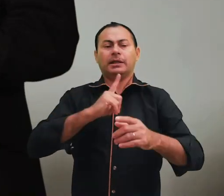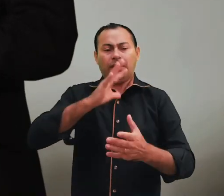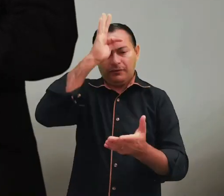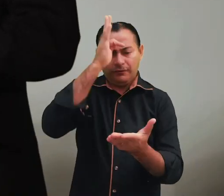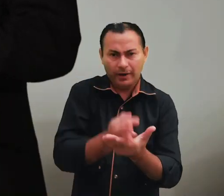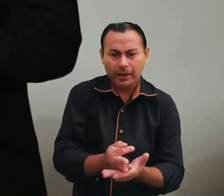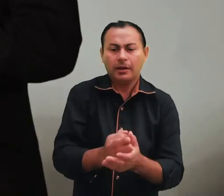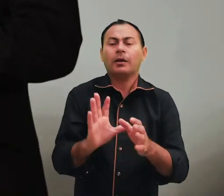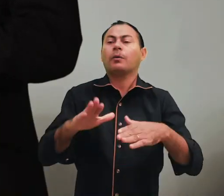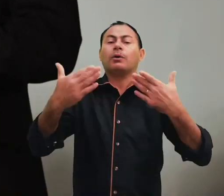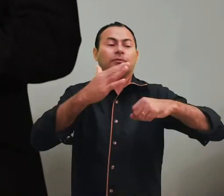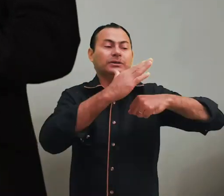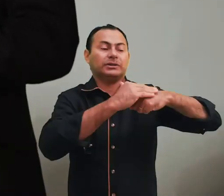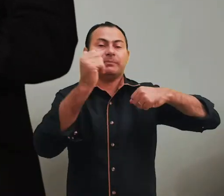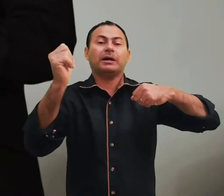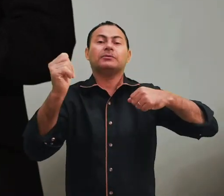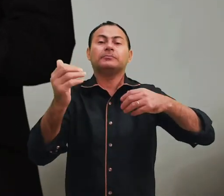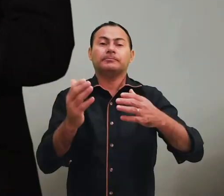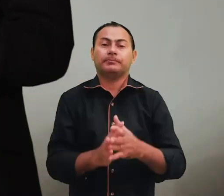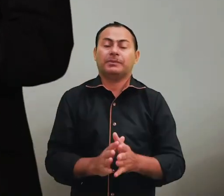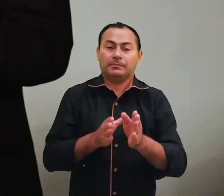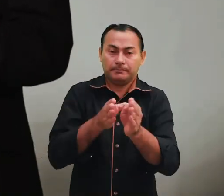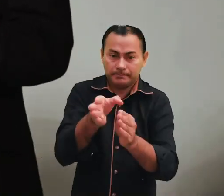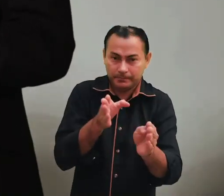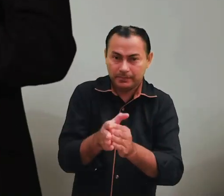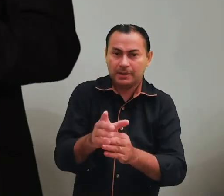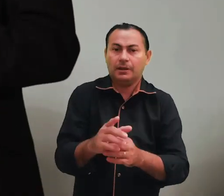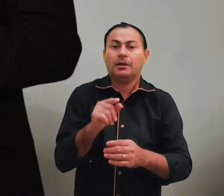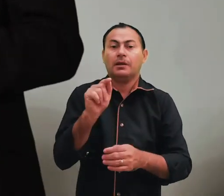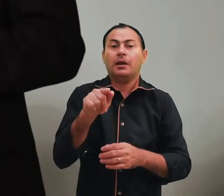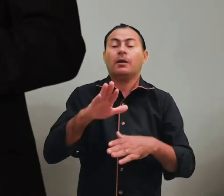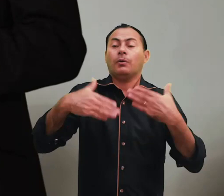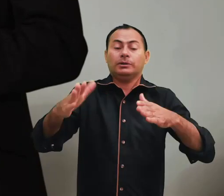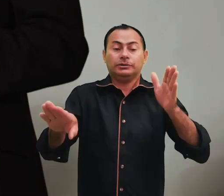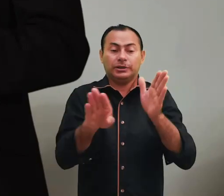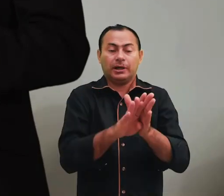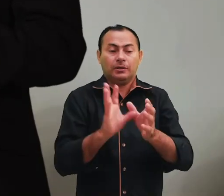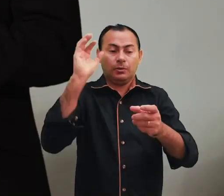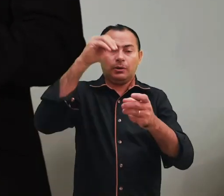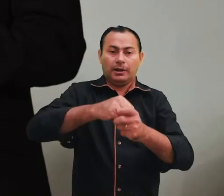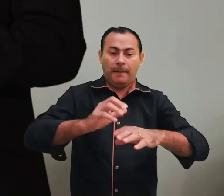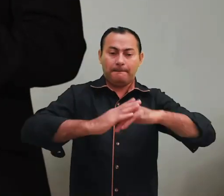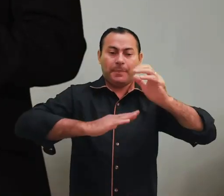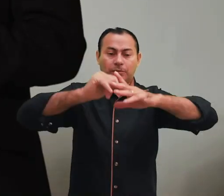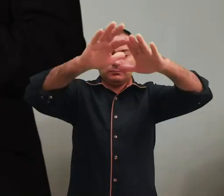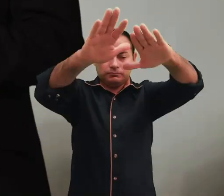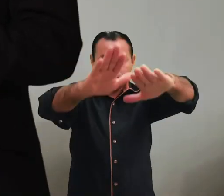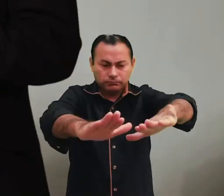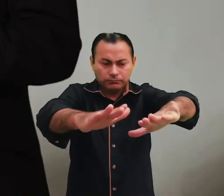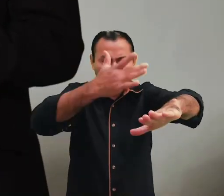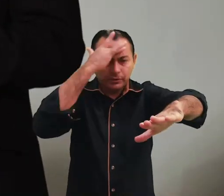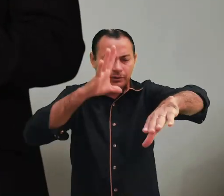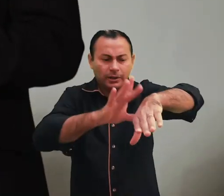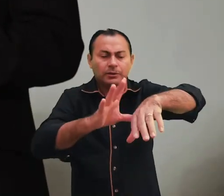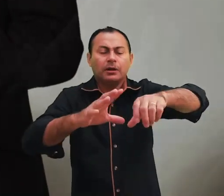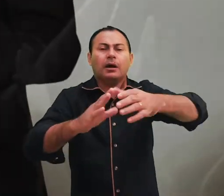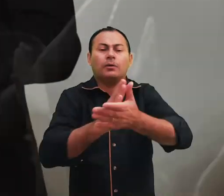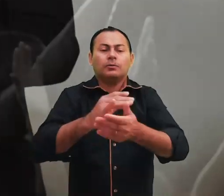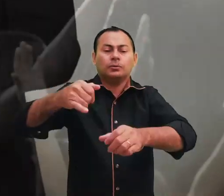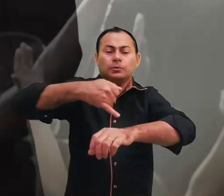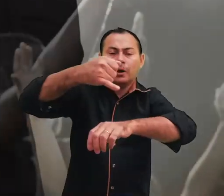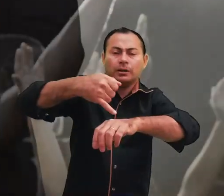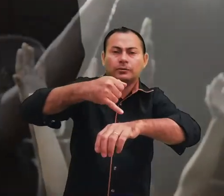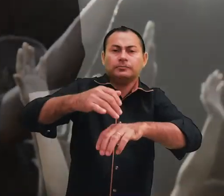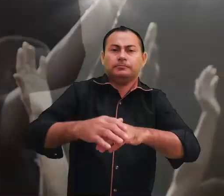fé suficiente quando forem chamados. A orientação é para que, quando chegarem, coloquem as mãos sobre a pessoa doente e a unjam